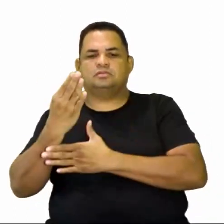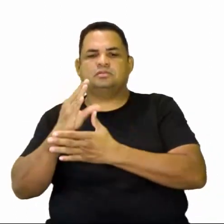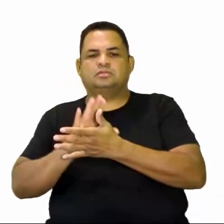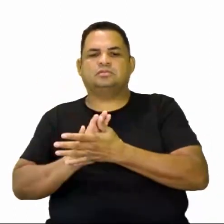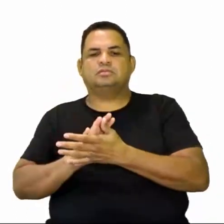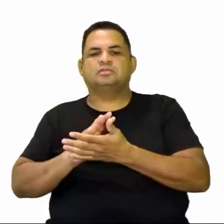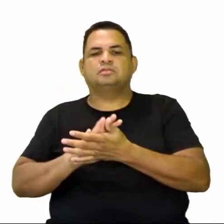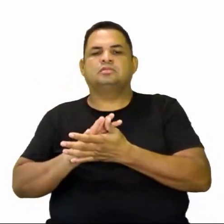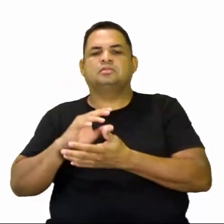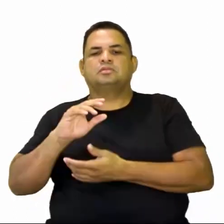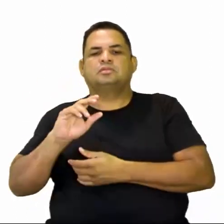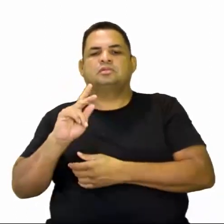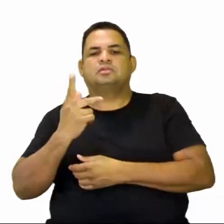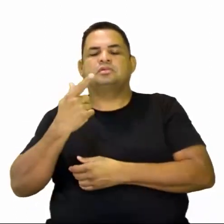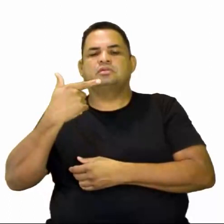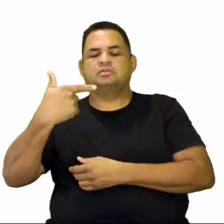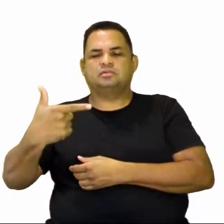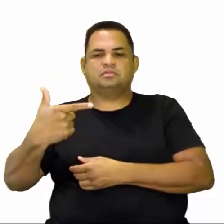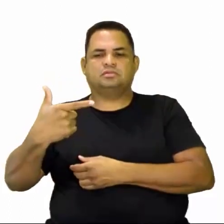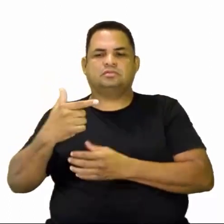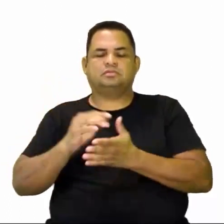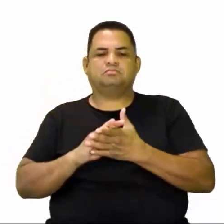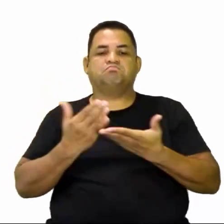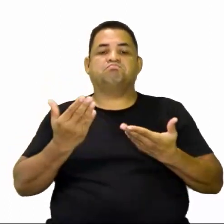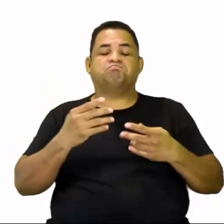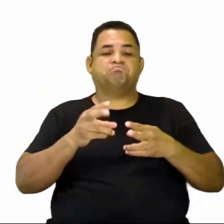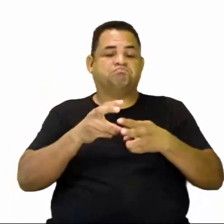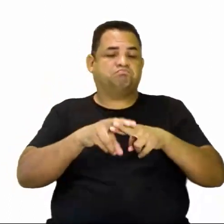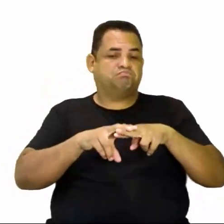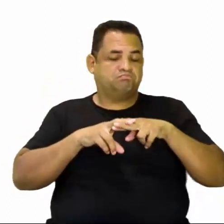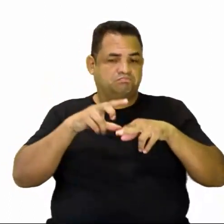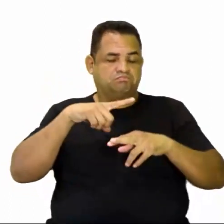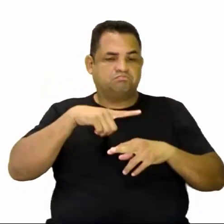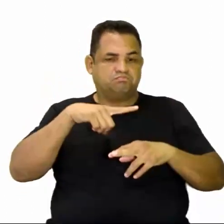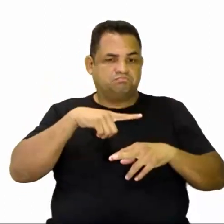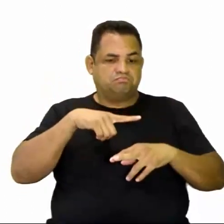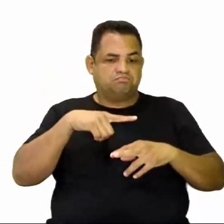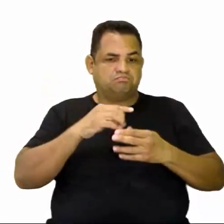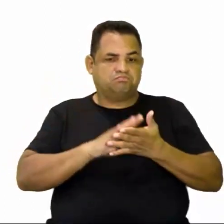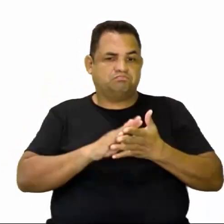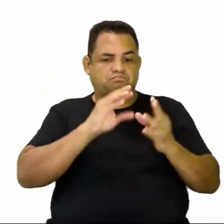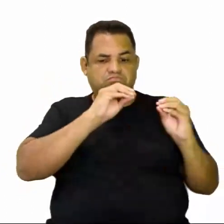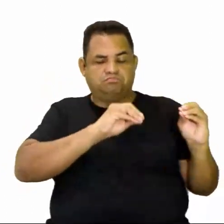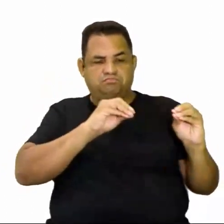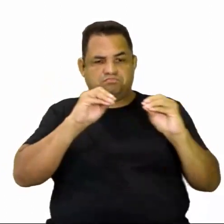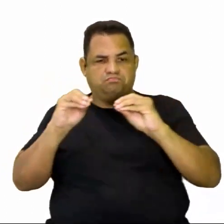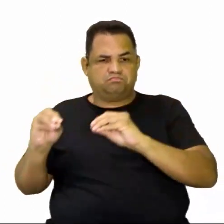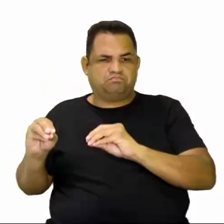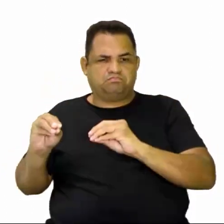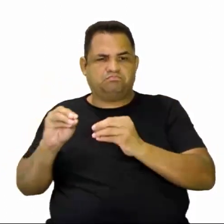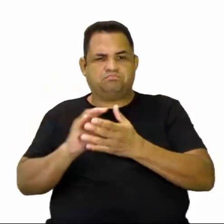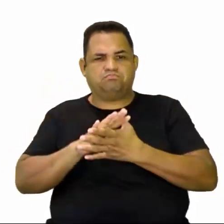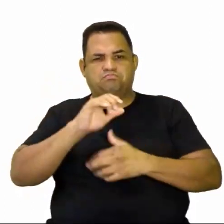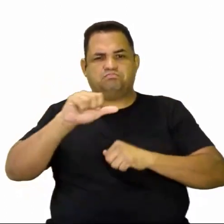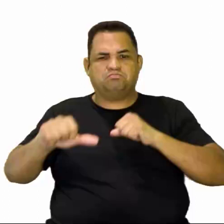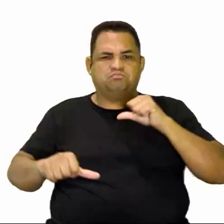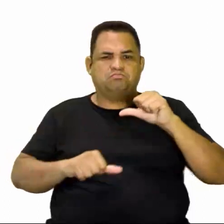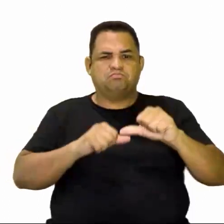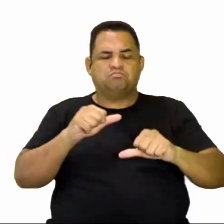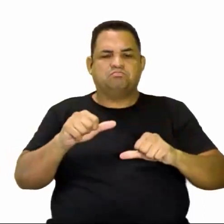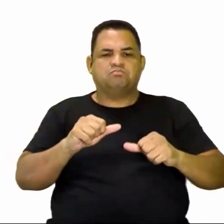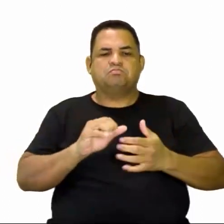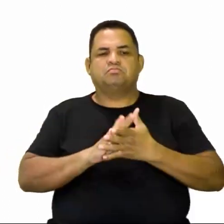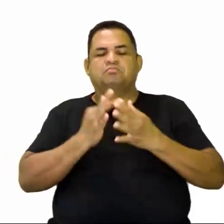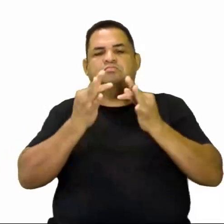hidrogênio, H2. É por isso que a gente diz que existiu um deslocamento ou uma troca.